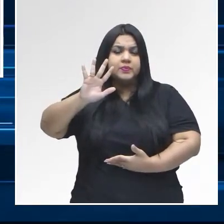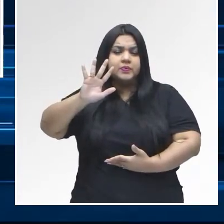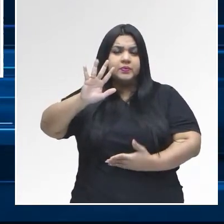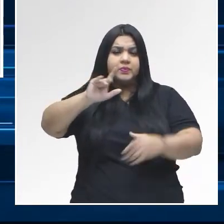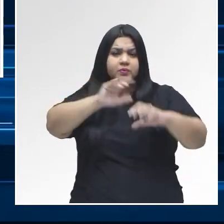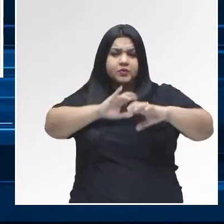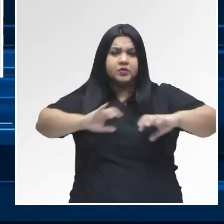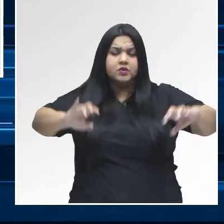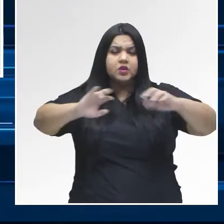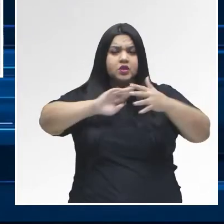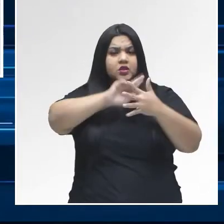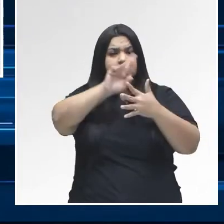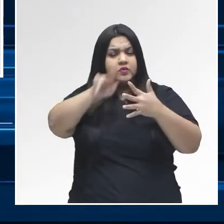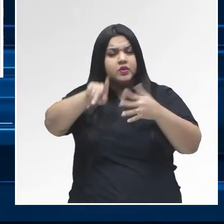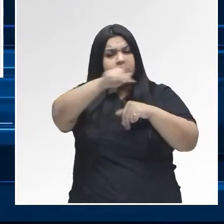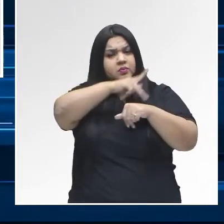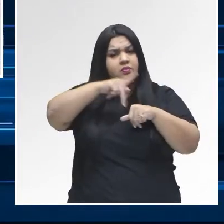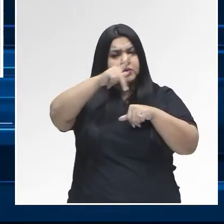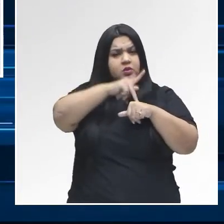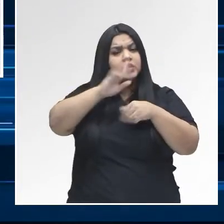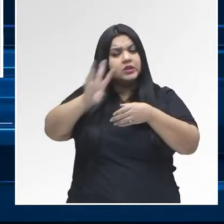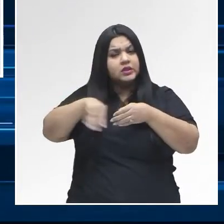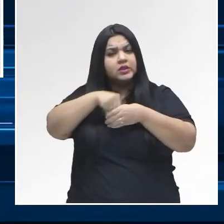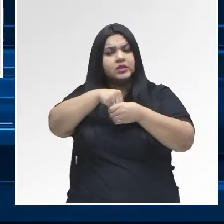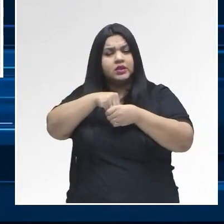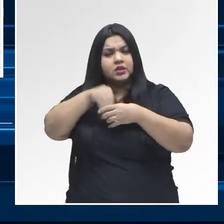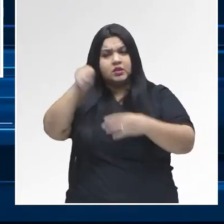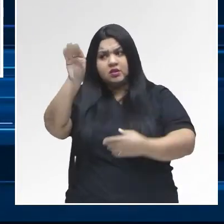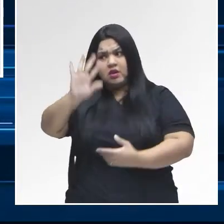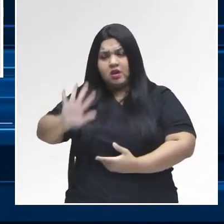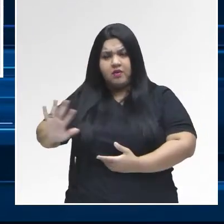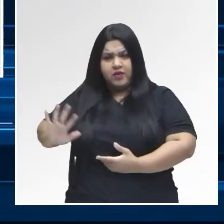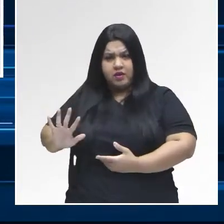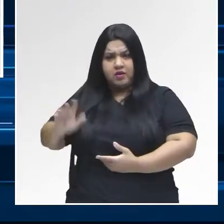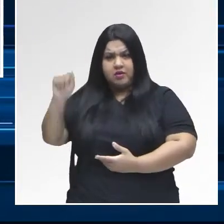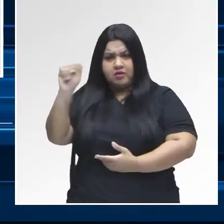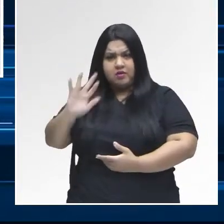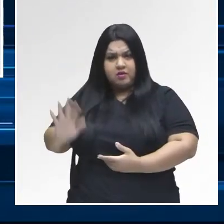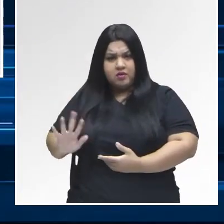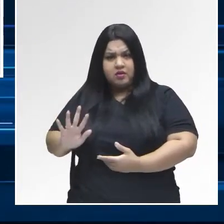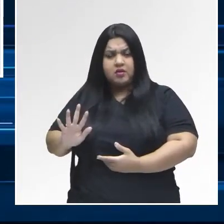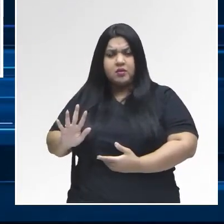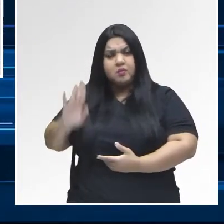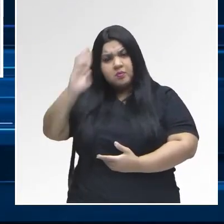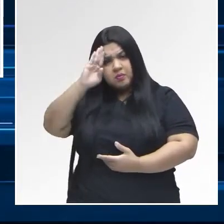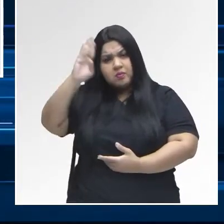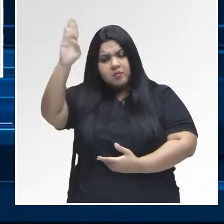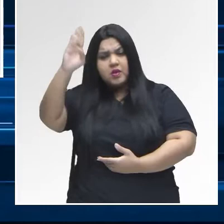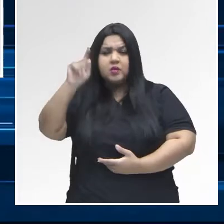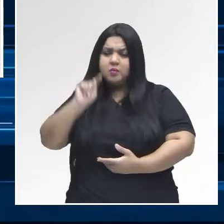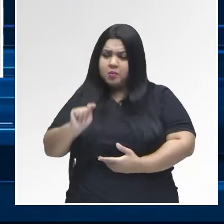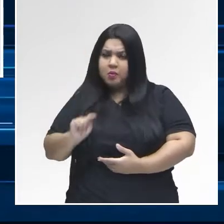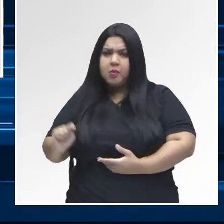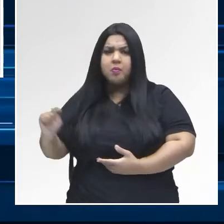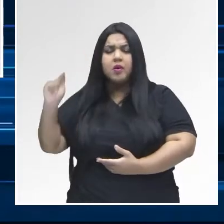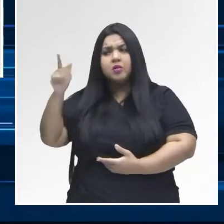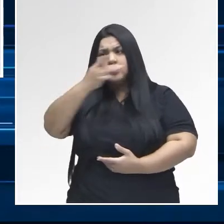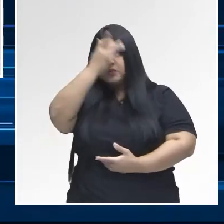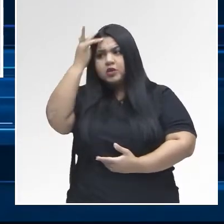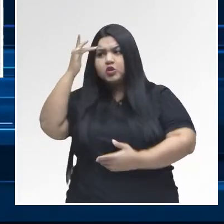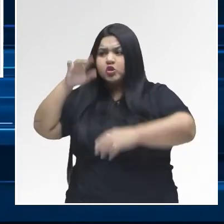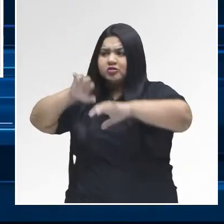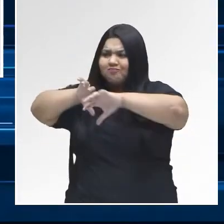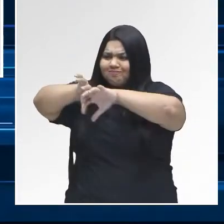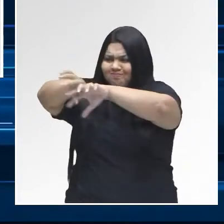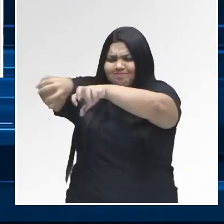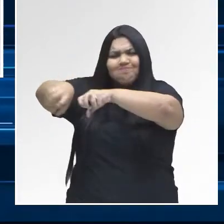fragmentar em diversos outros países que estão ali dentro do continente africano, que foram os principais pontos de onde essas pessoas foram